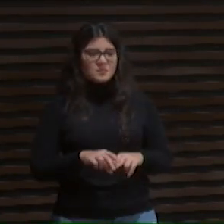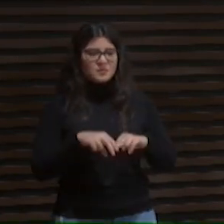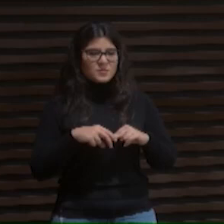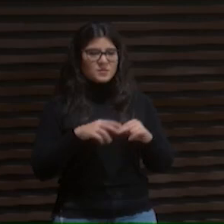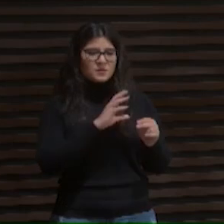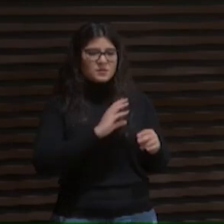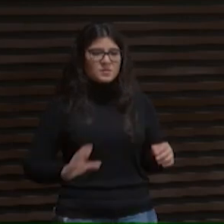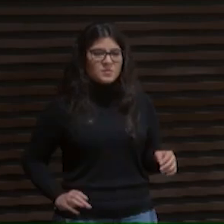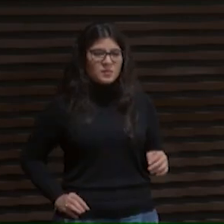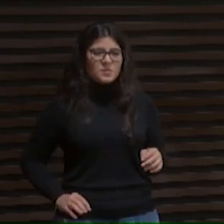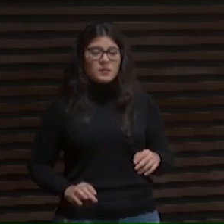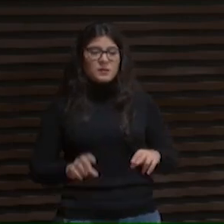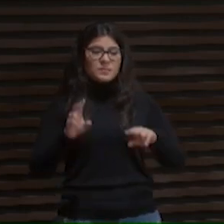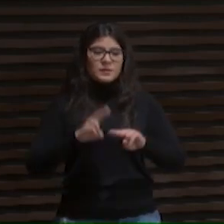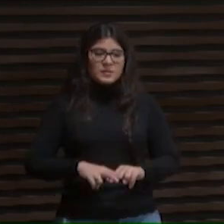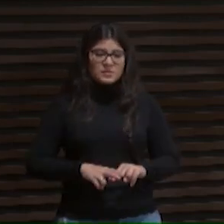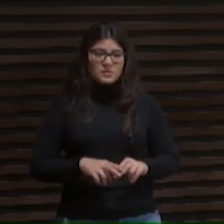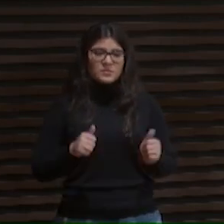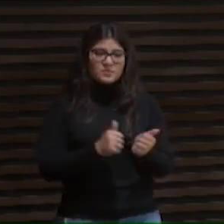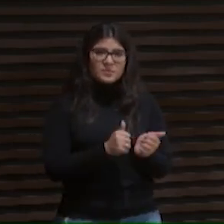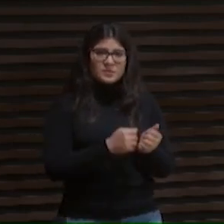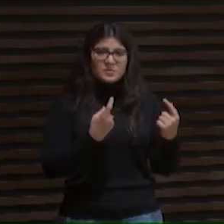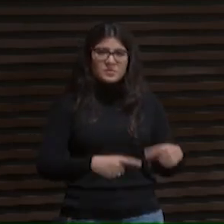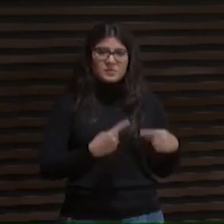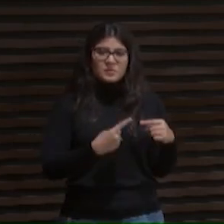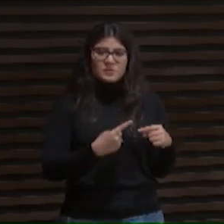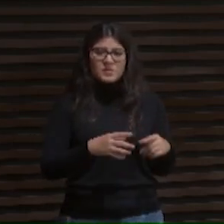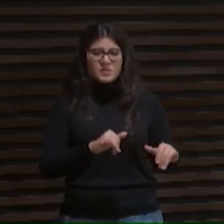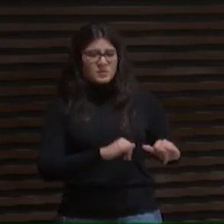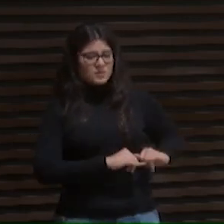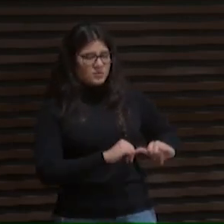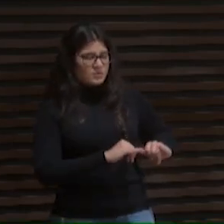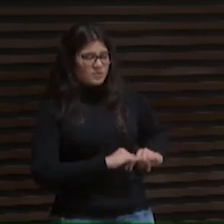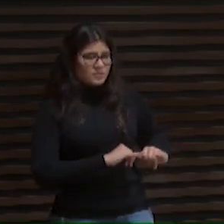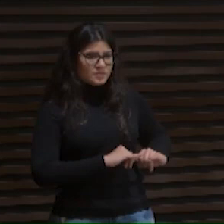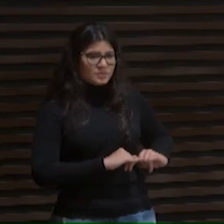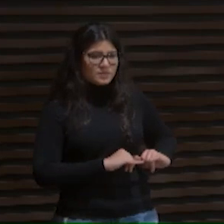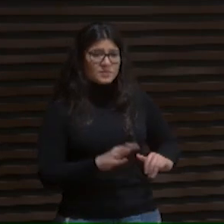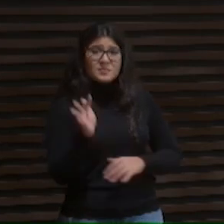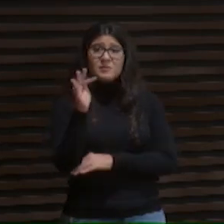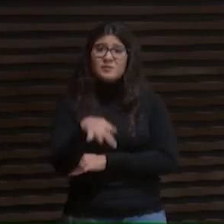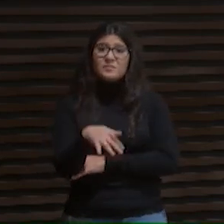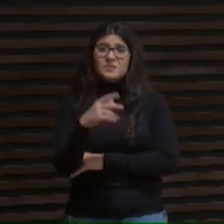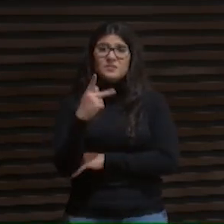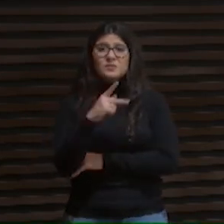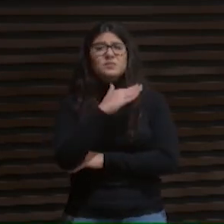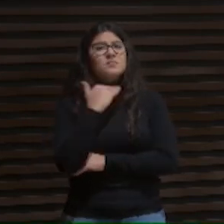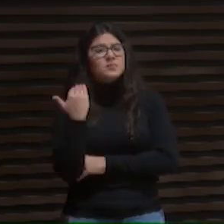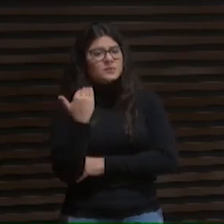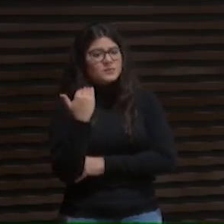inclui prisões, perseguições, sofrimentos E, por fim, o seu